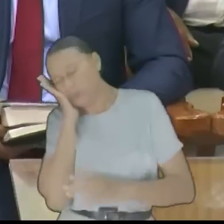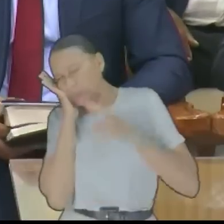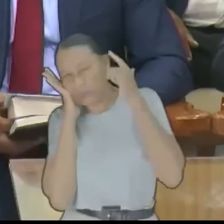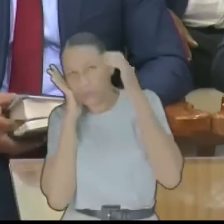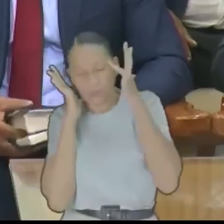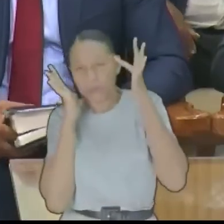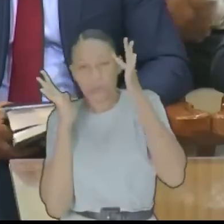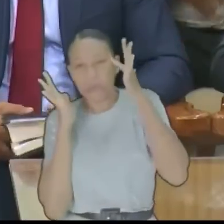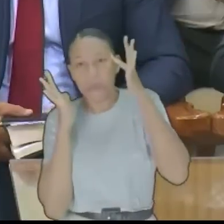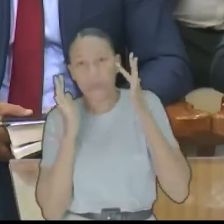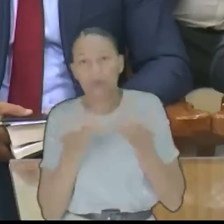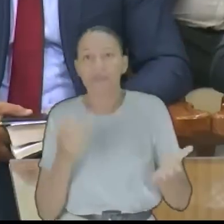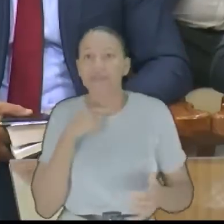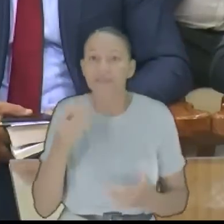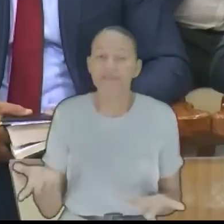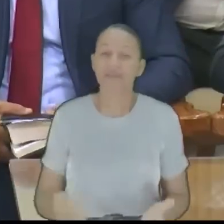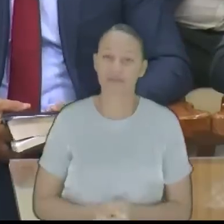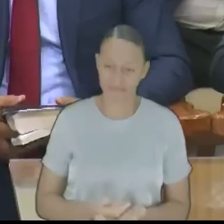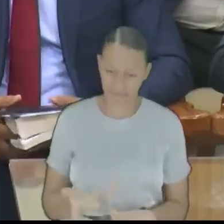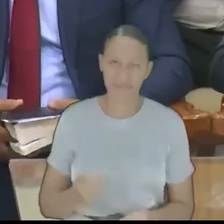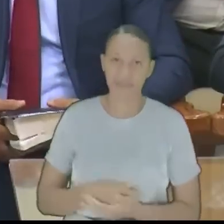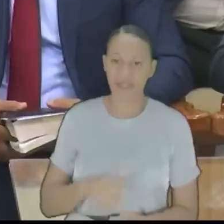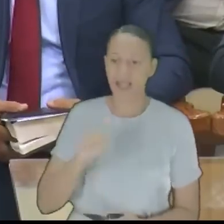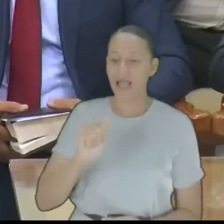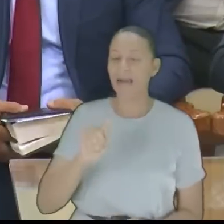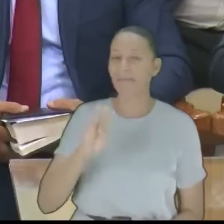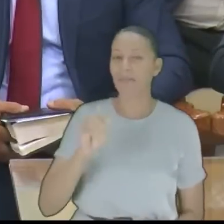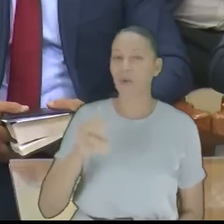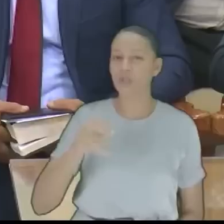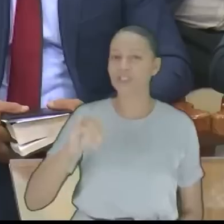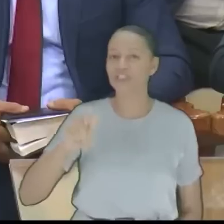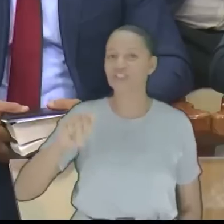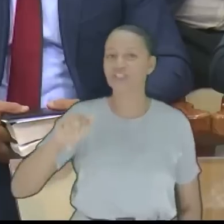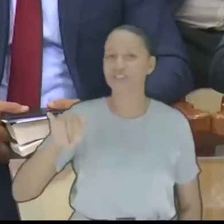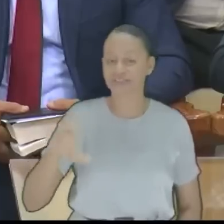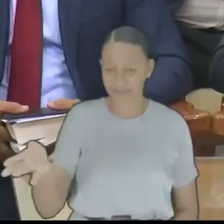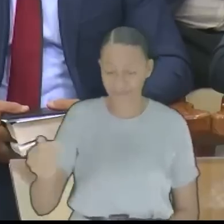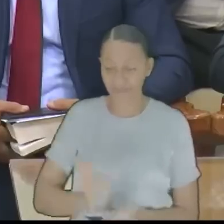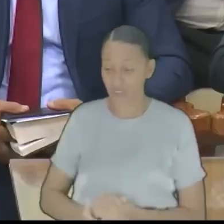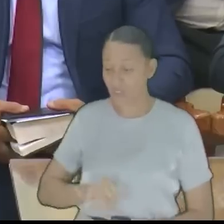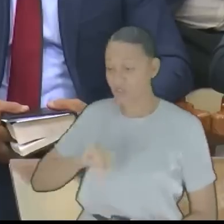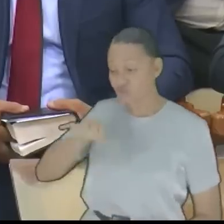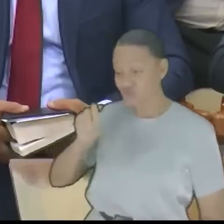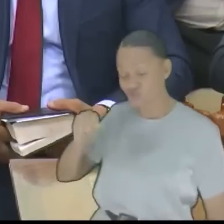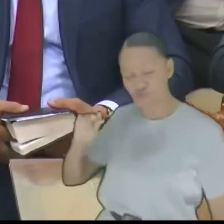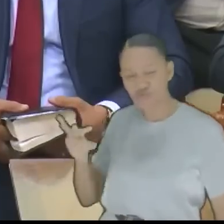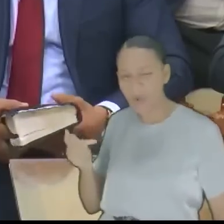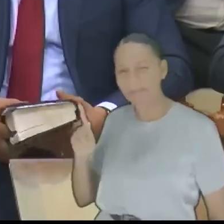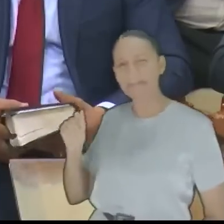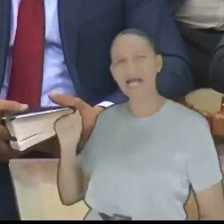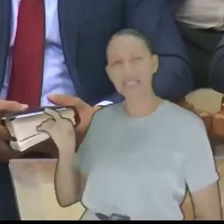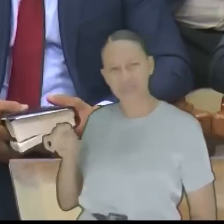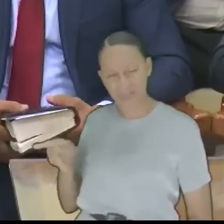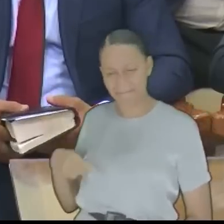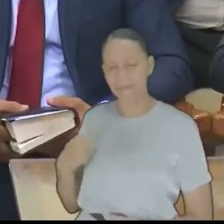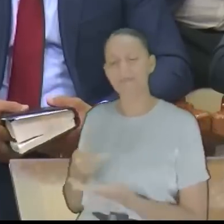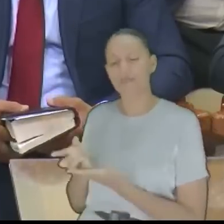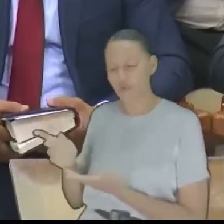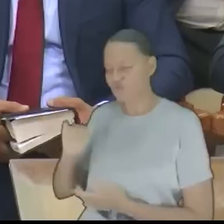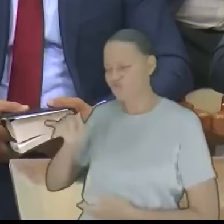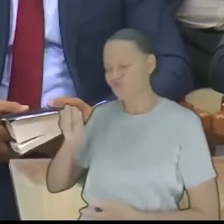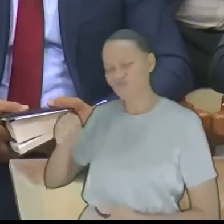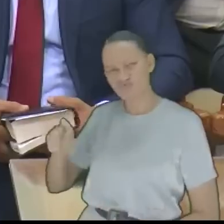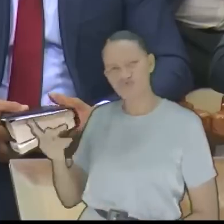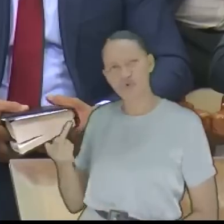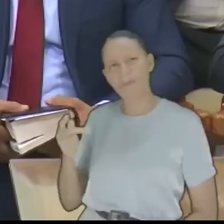Jesus. Os aborígenes. E quando John Paton chegou ali, procure a história de John Paton